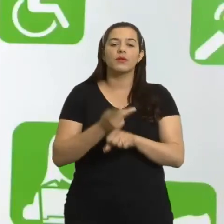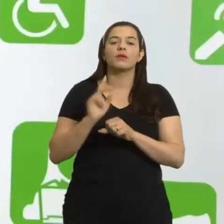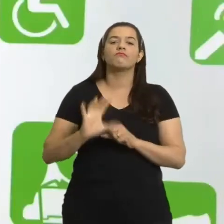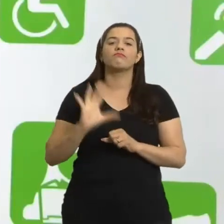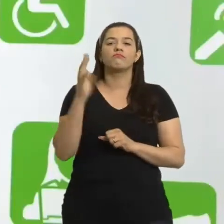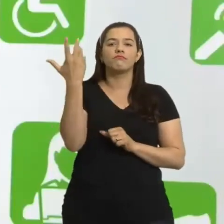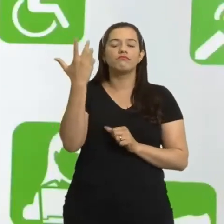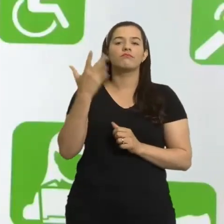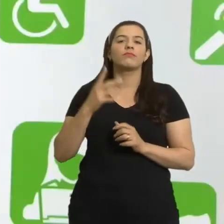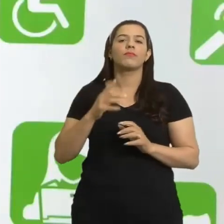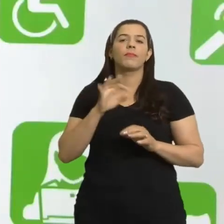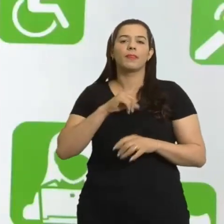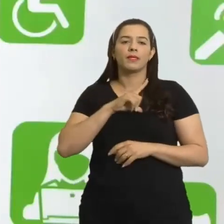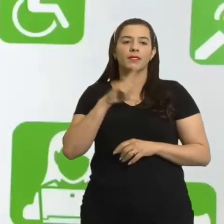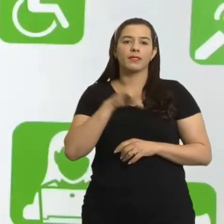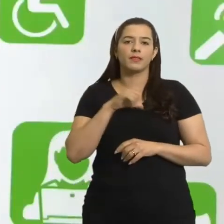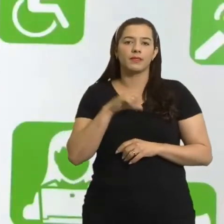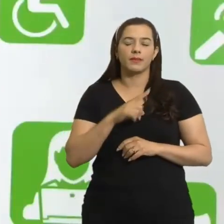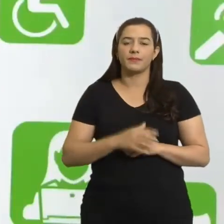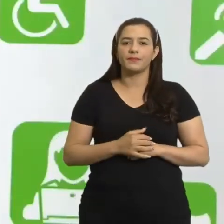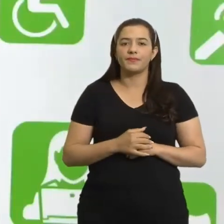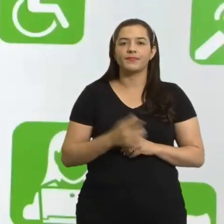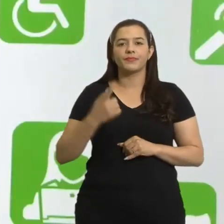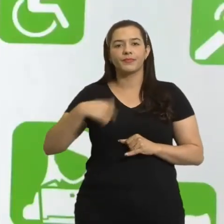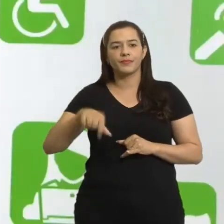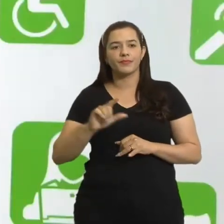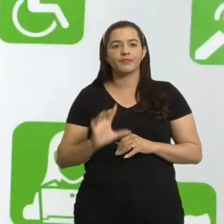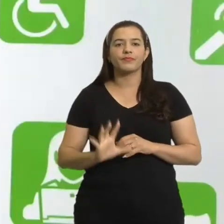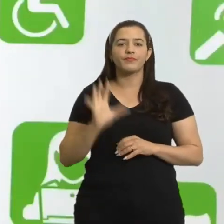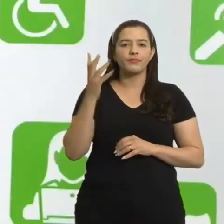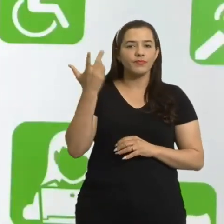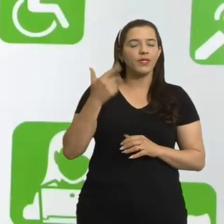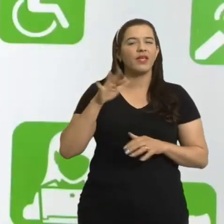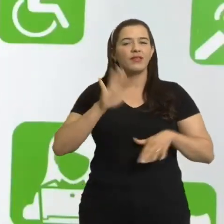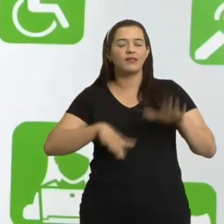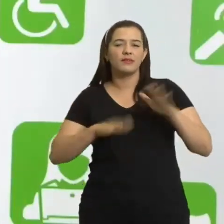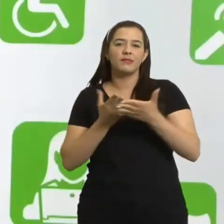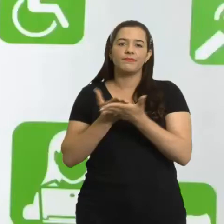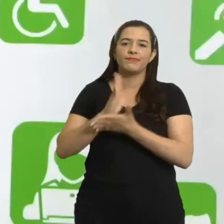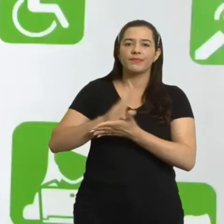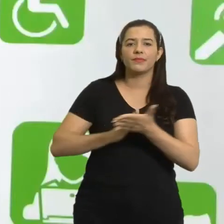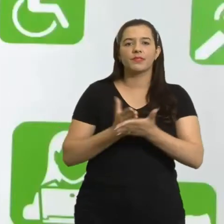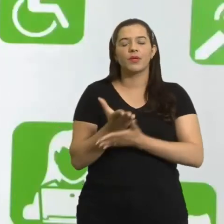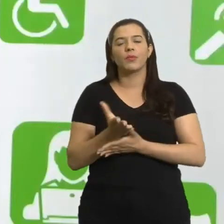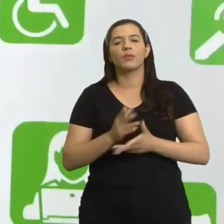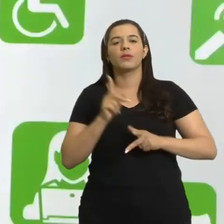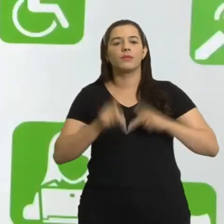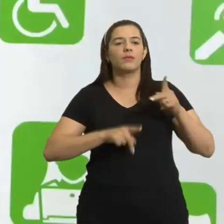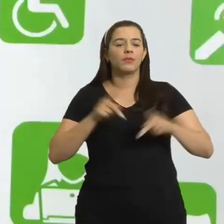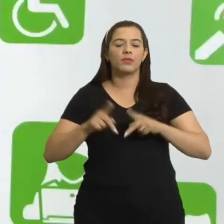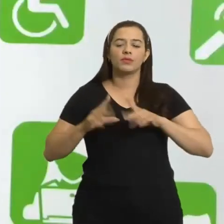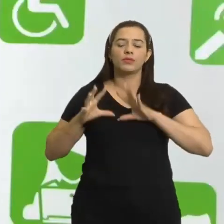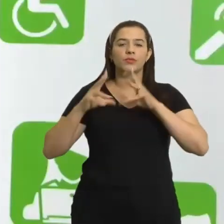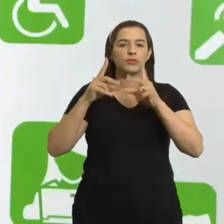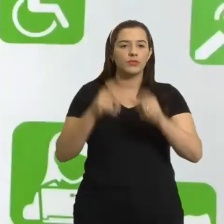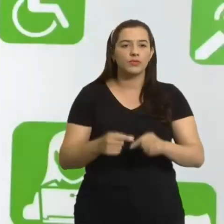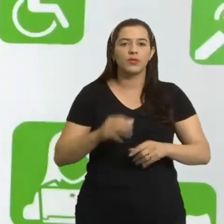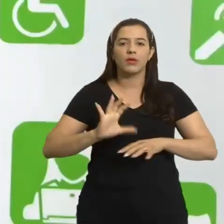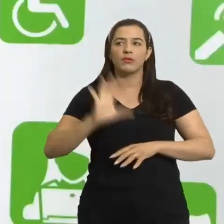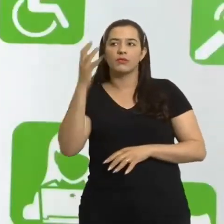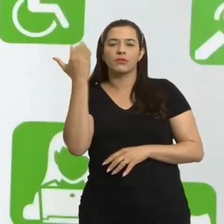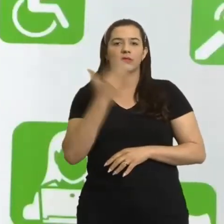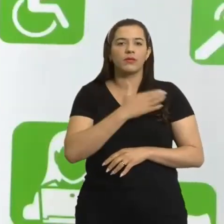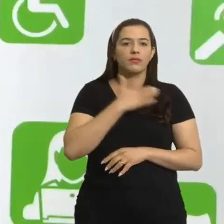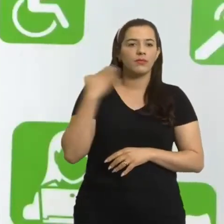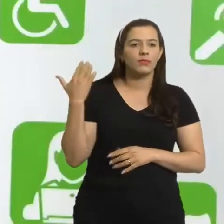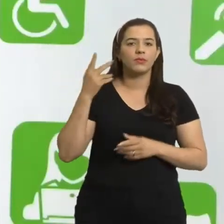solução para um fato que está incomodando a população como um todo, ocasionando a morte e